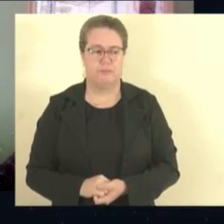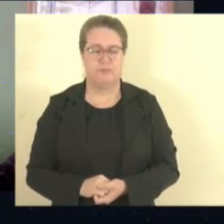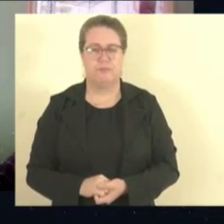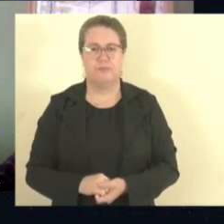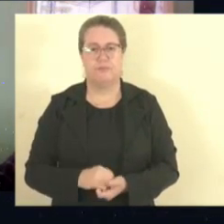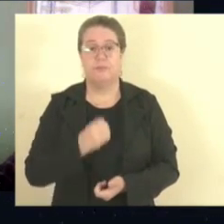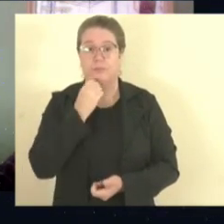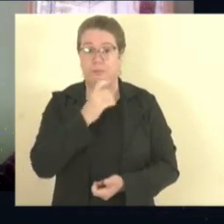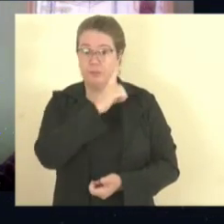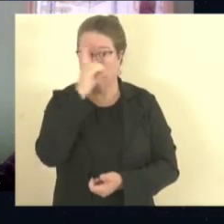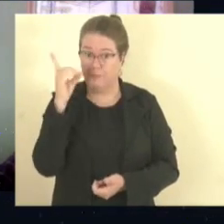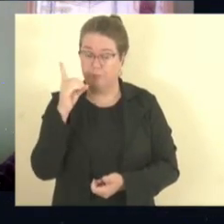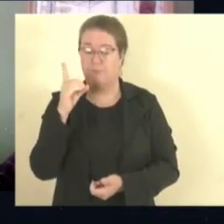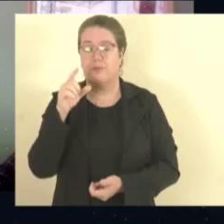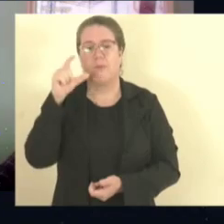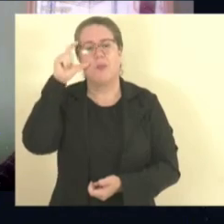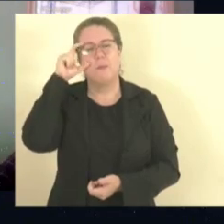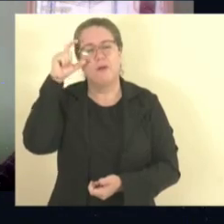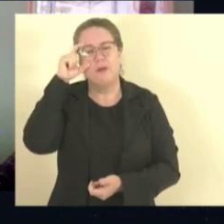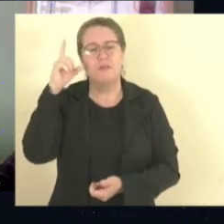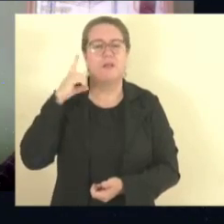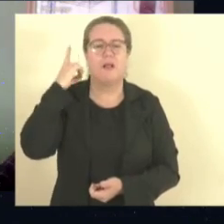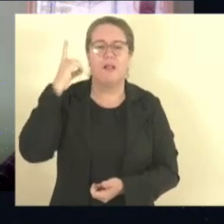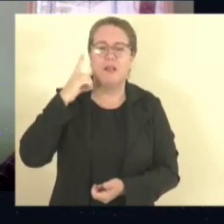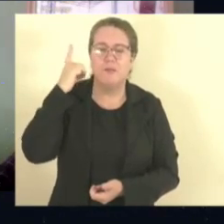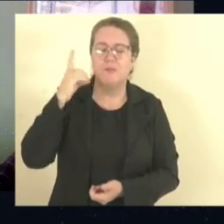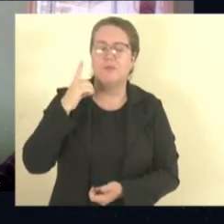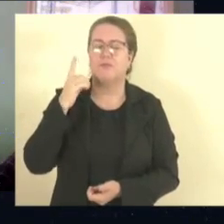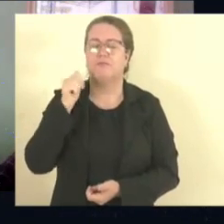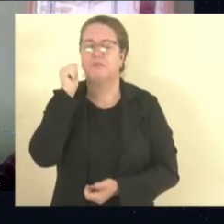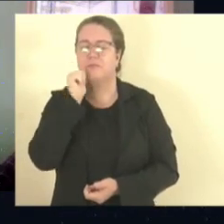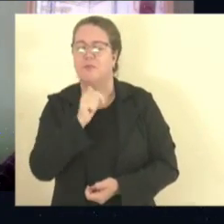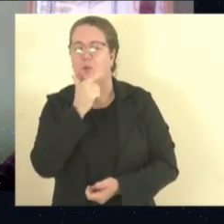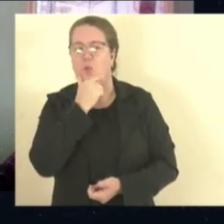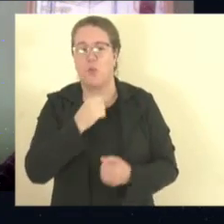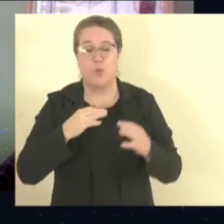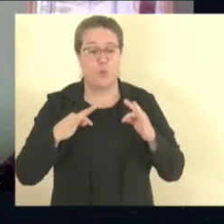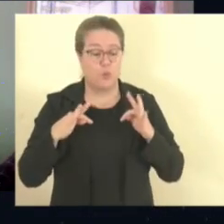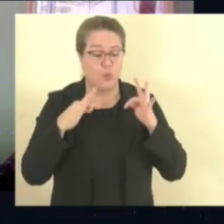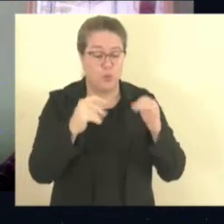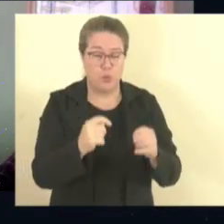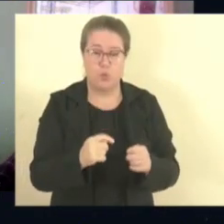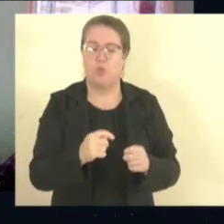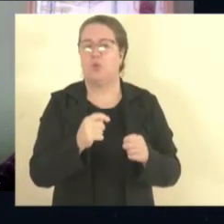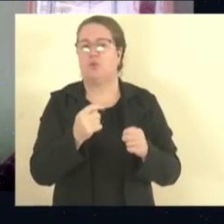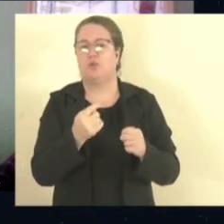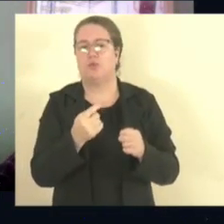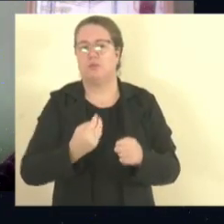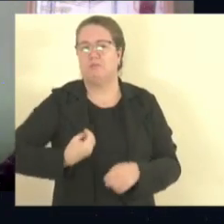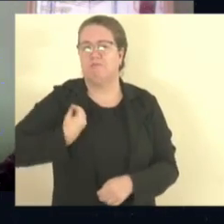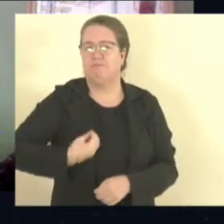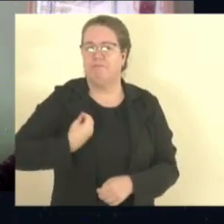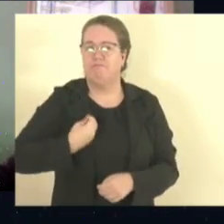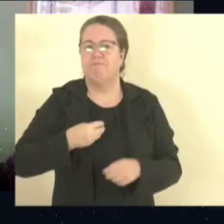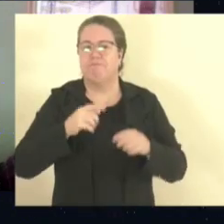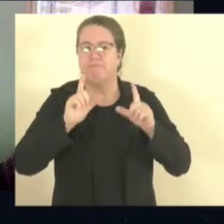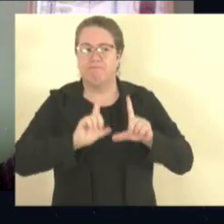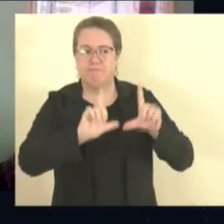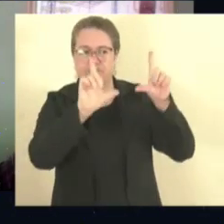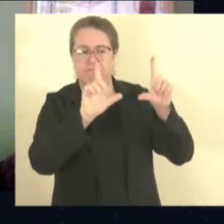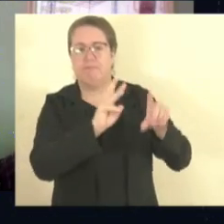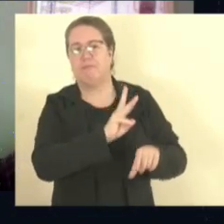Bom dia, deputado Mazinho dos Anjos. Bom dia, deputados e deputadas, todos que nos assistem pela TV Assembleia, pelas redes sociais da